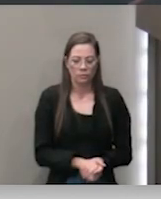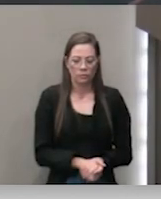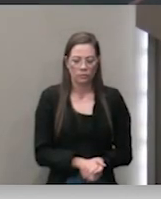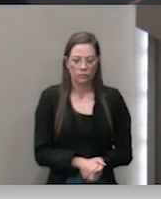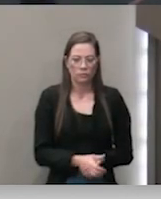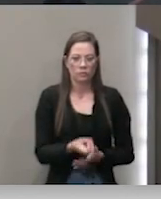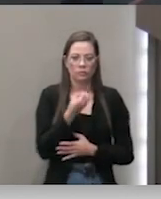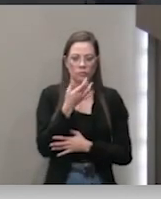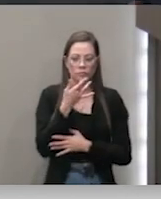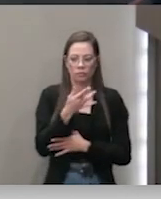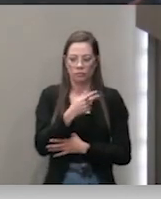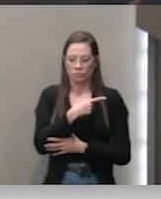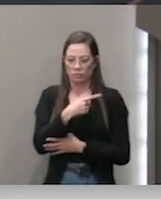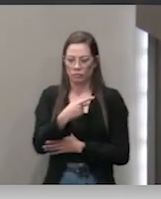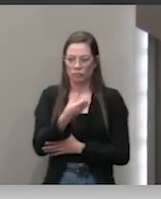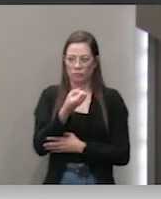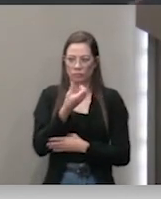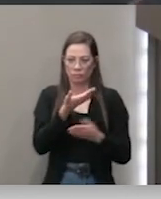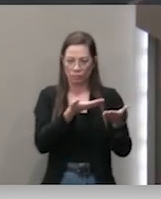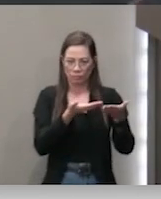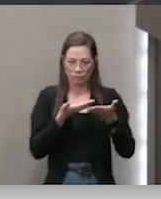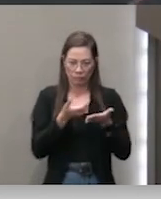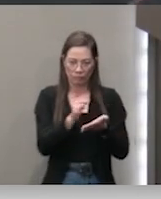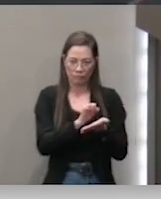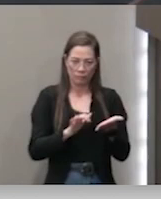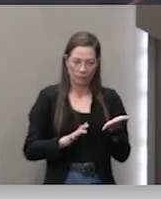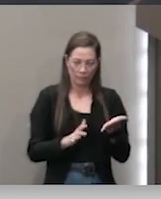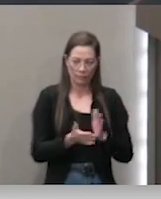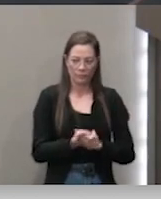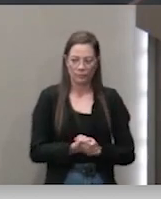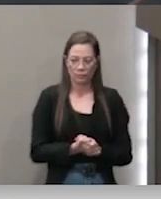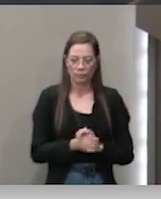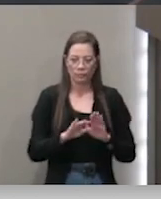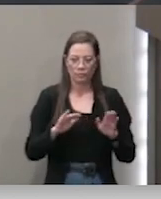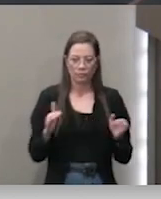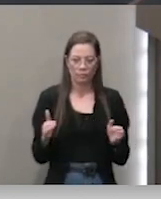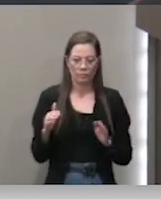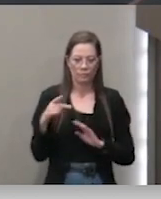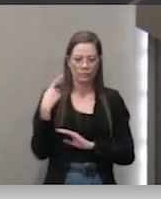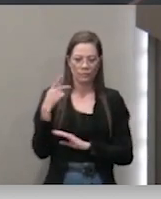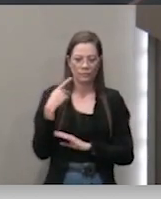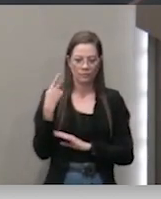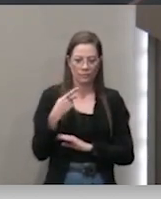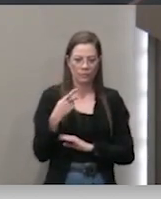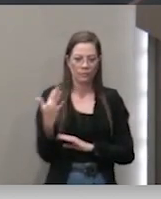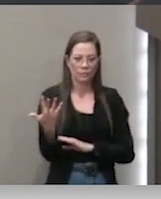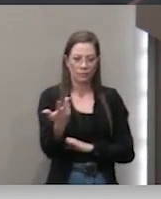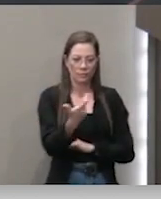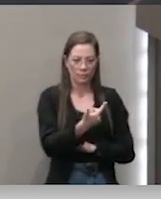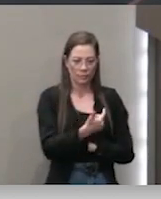Boa tarde, presidente. Seja bem-vindo às suas atividades aí. Mesa diretora, colegas vereadores, vereadoras.